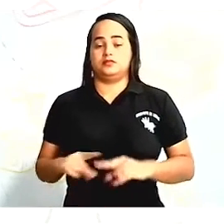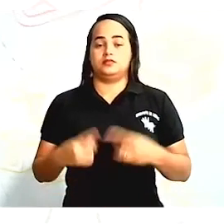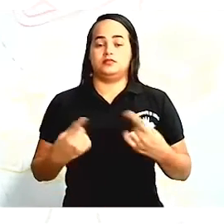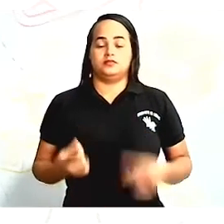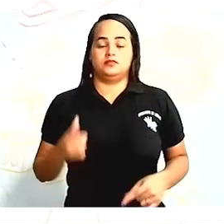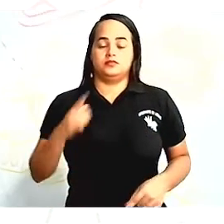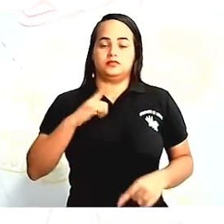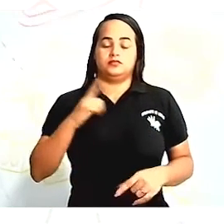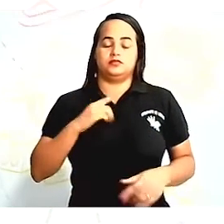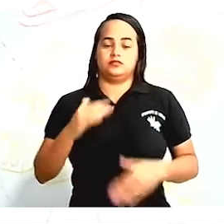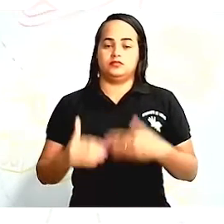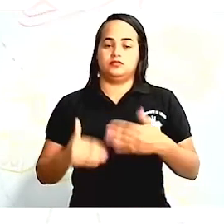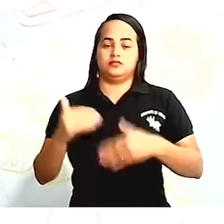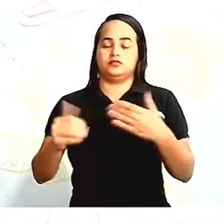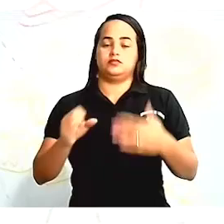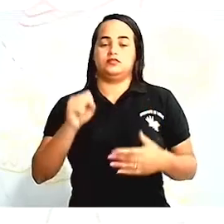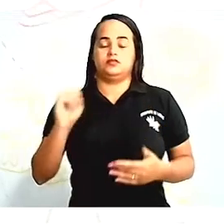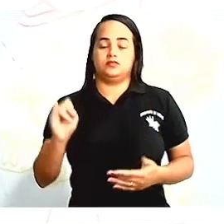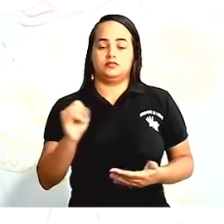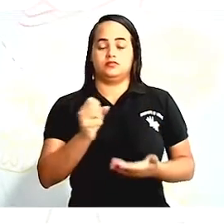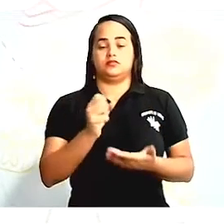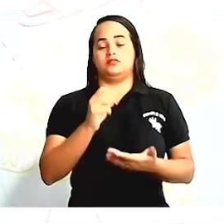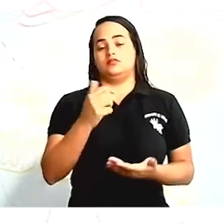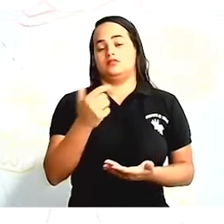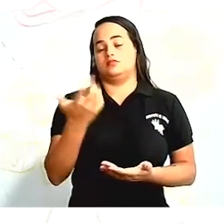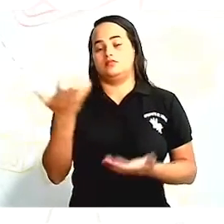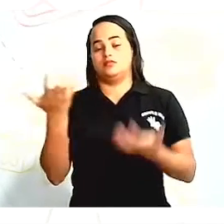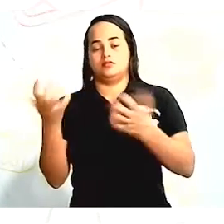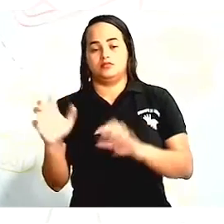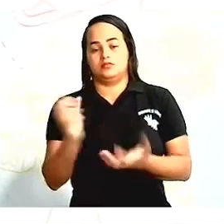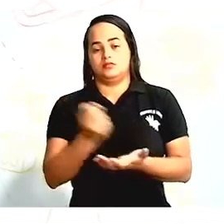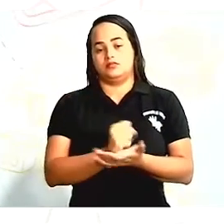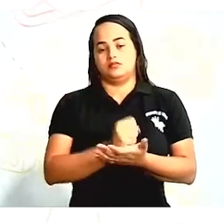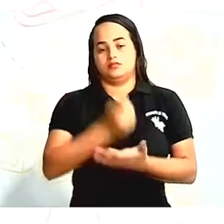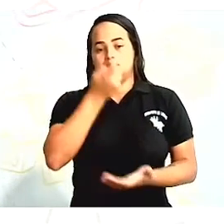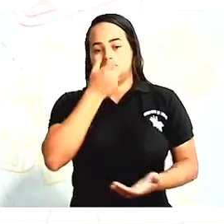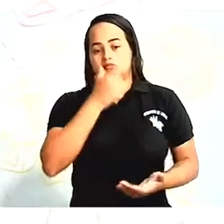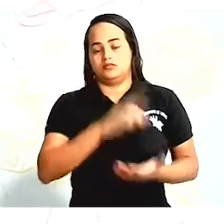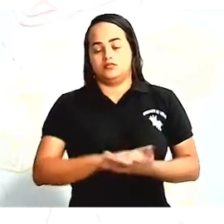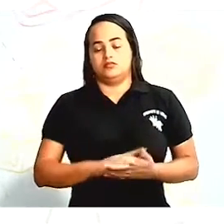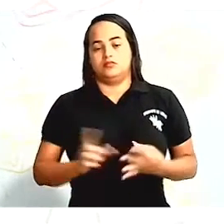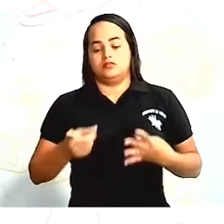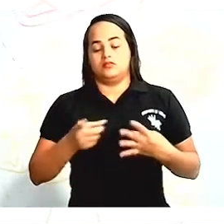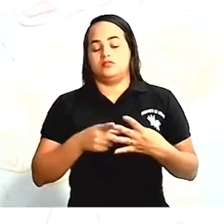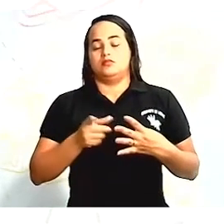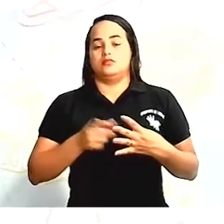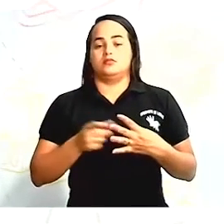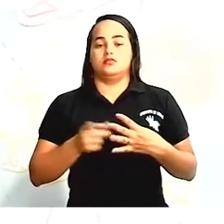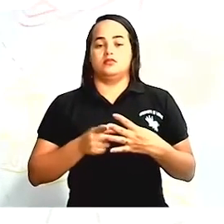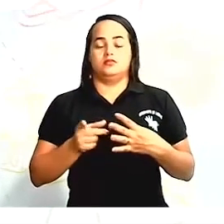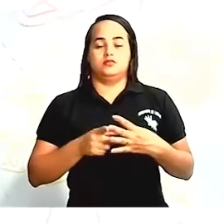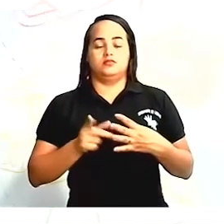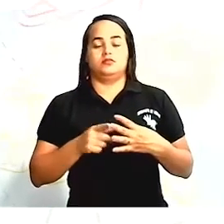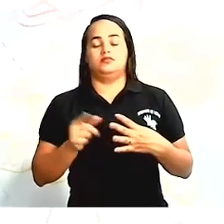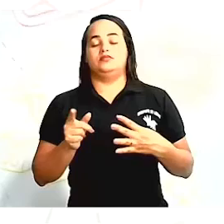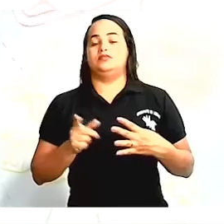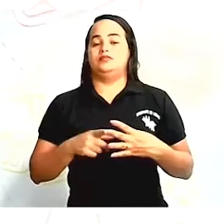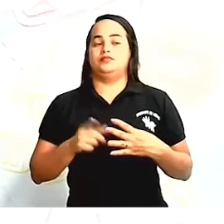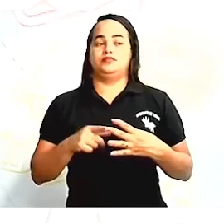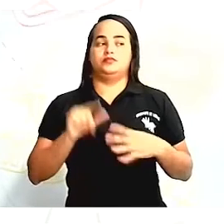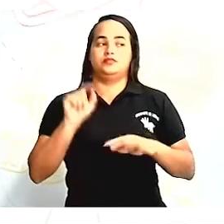seu avanço se não houver tratamento, tá certo? Grupo 2. No grupo 2, vai ter a